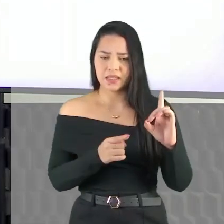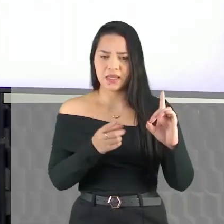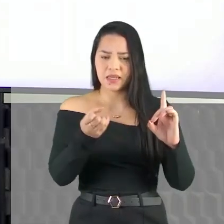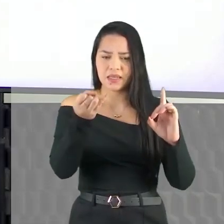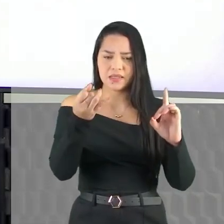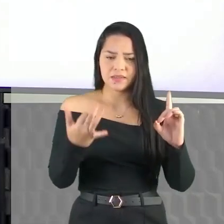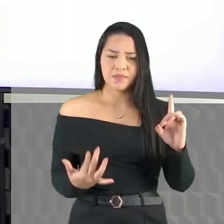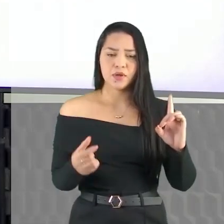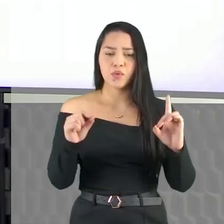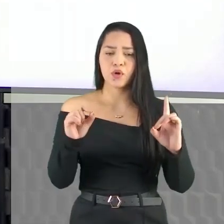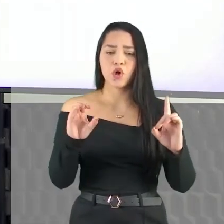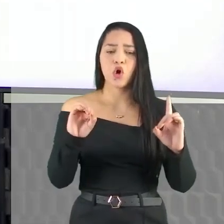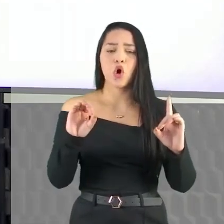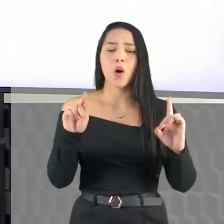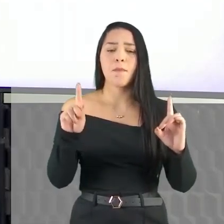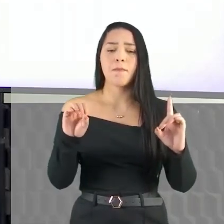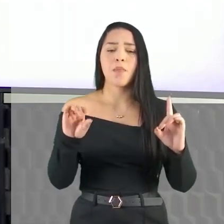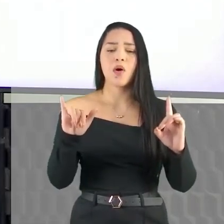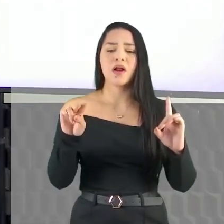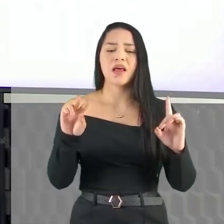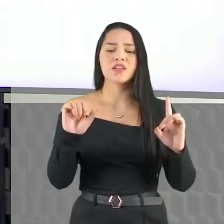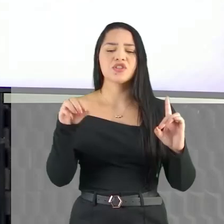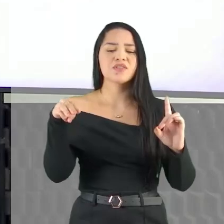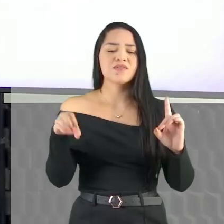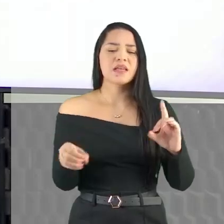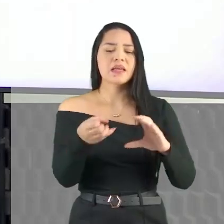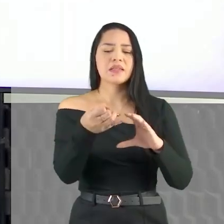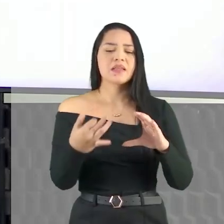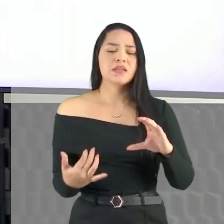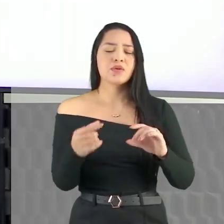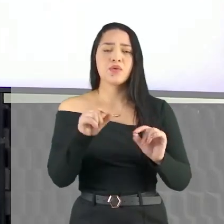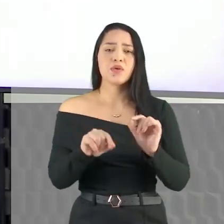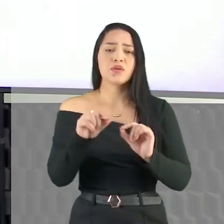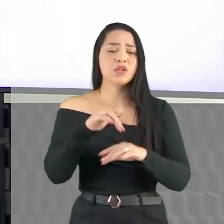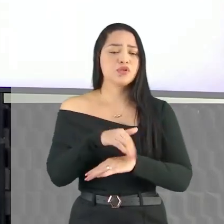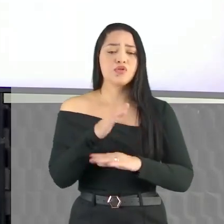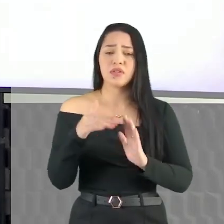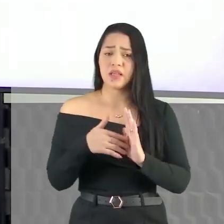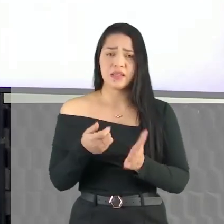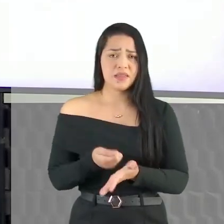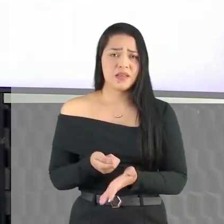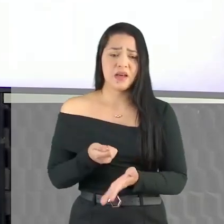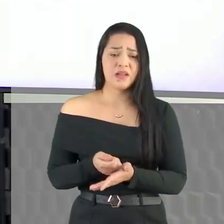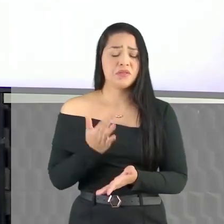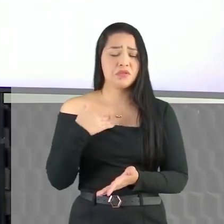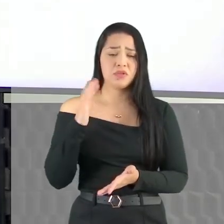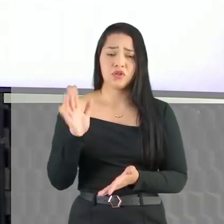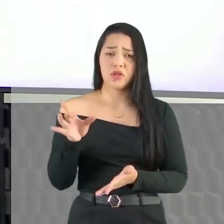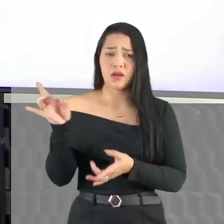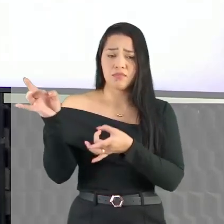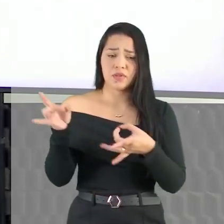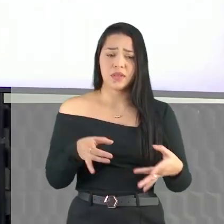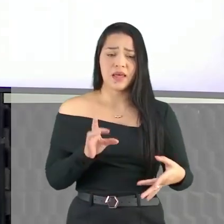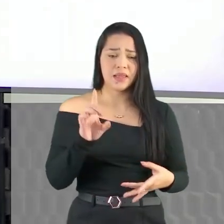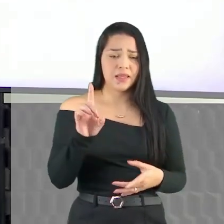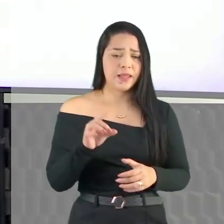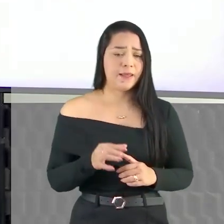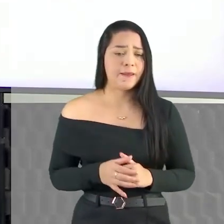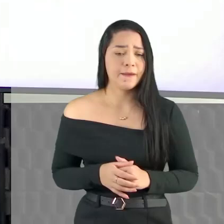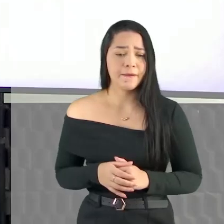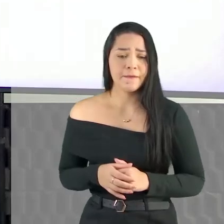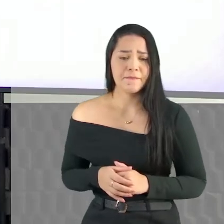fala sobre o corporativismo. Isso aí era uma das características desses regimes totalitários. Então, eu já vou descartar essa letra D.